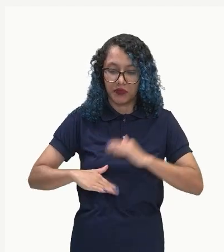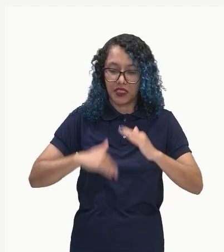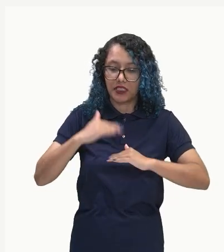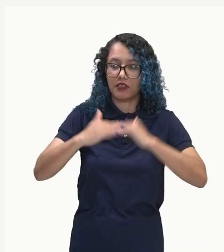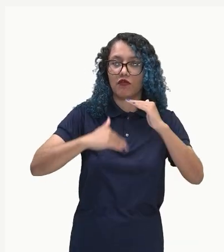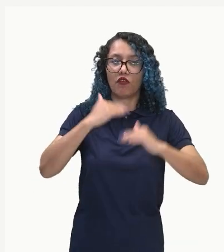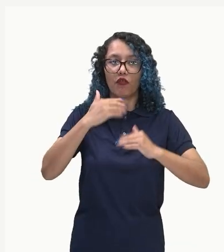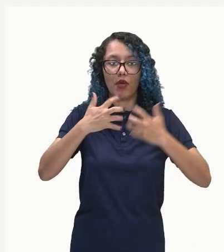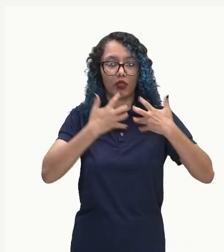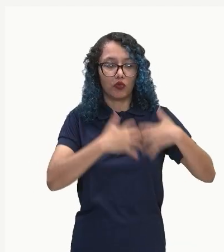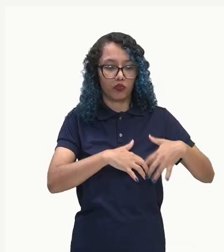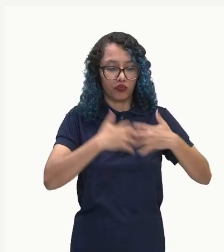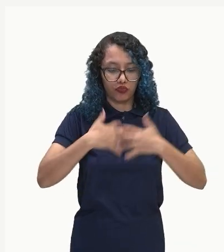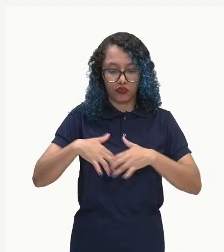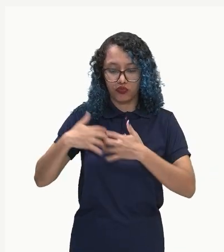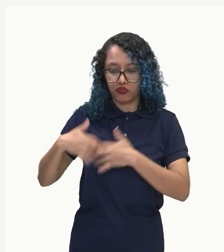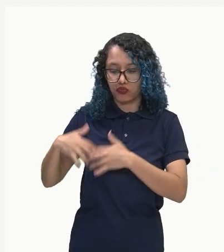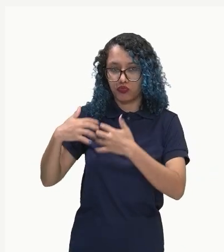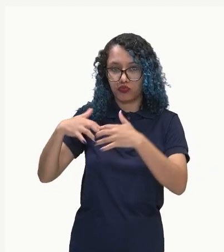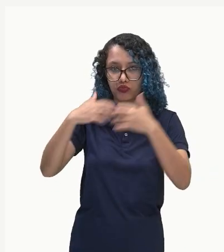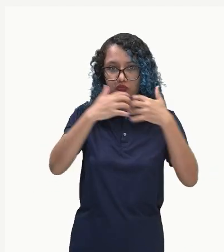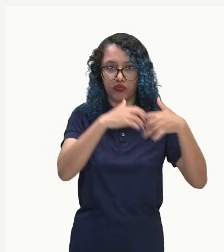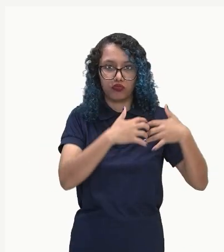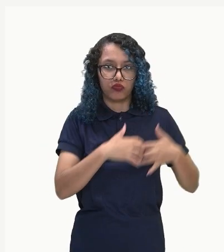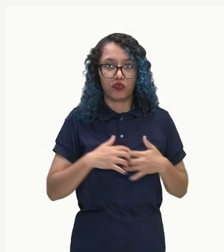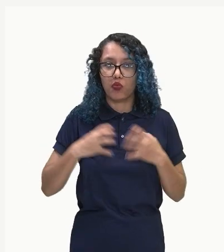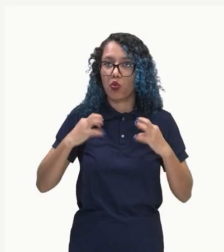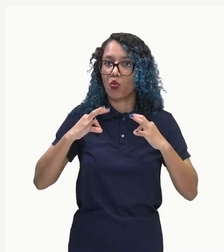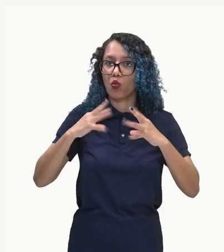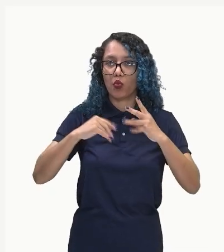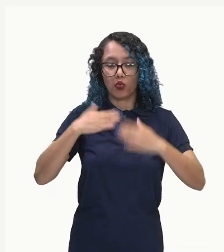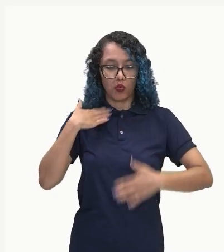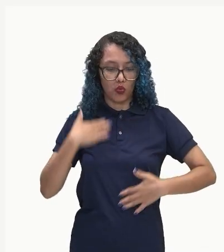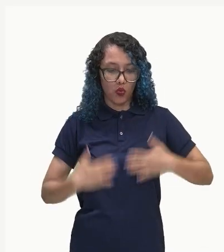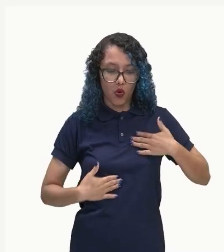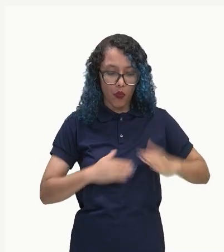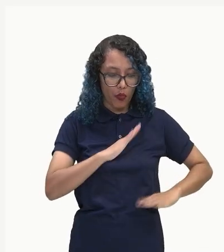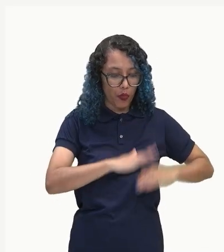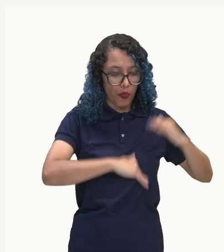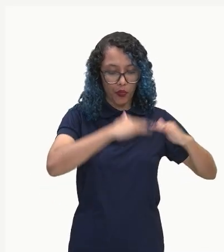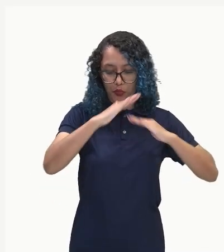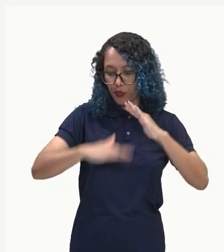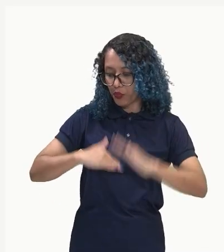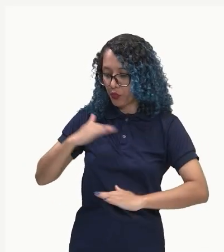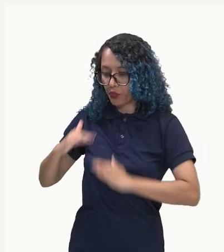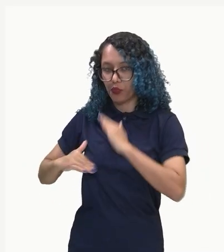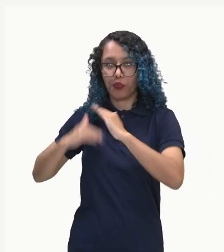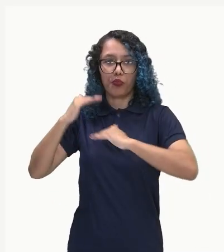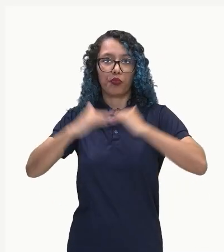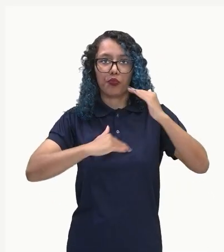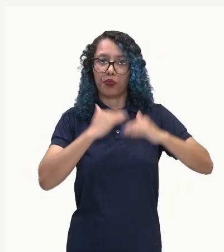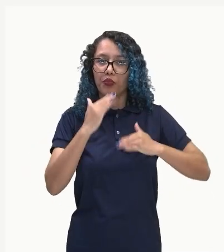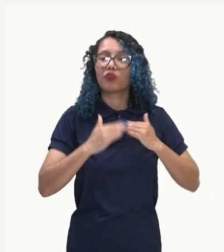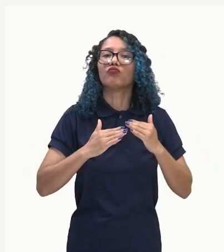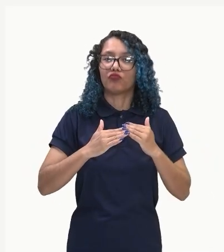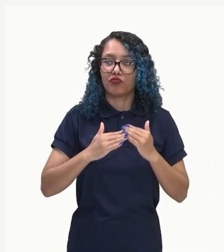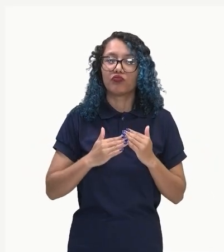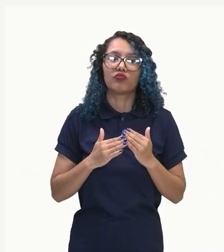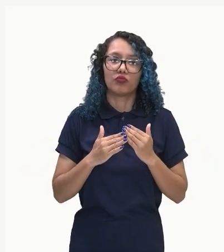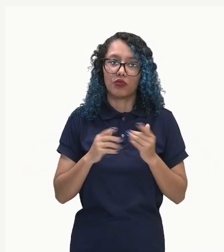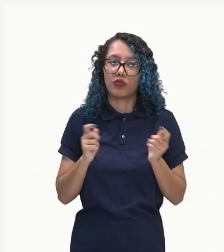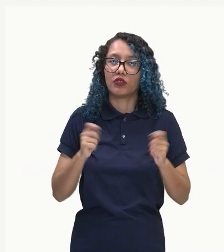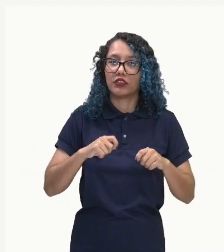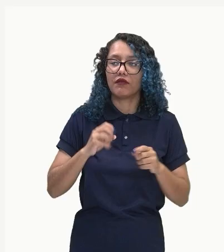cadeia, eventos em cadeia, que vão então desencadear a puberdade, né? Mas em que momento